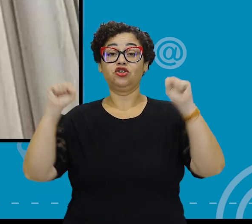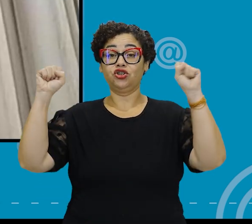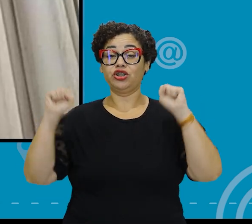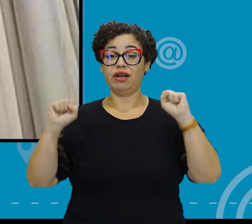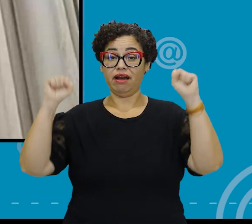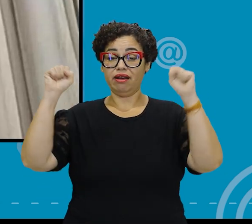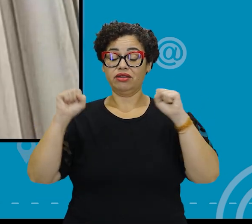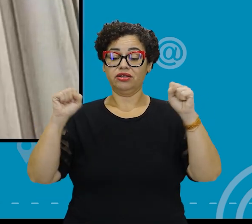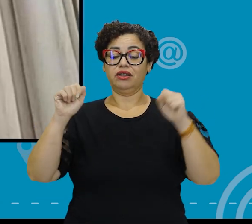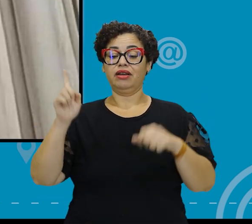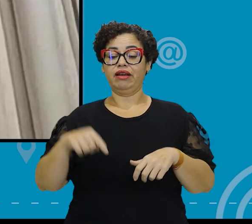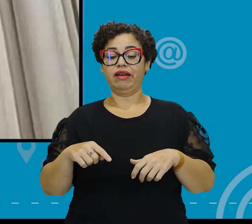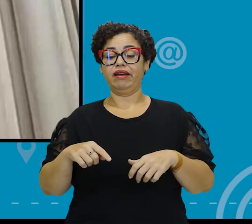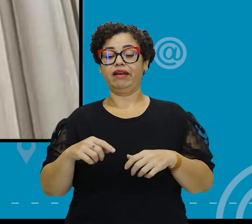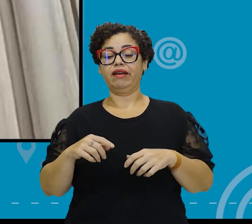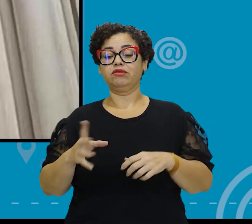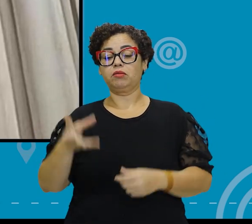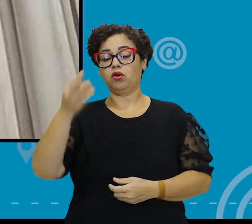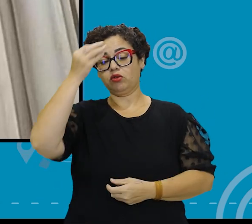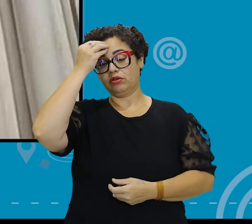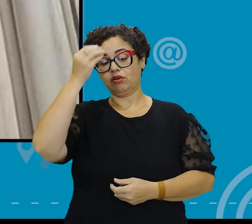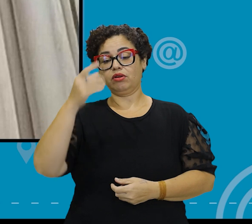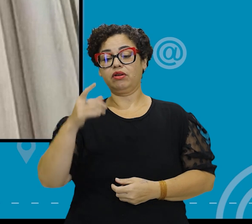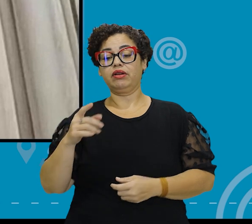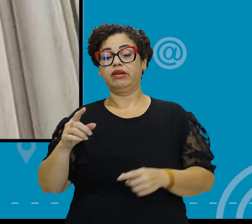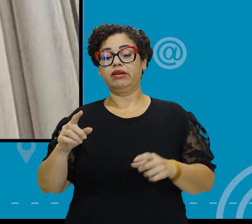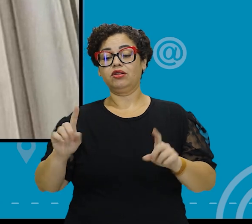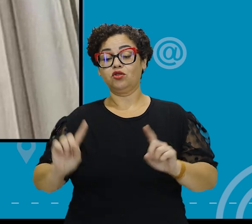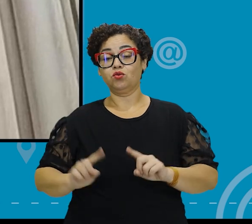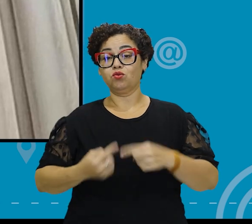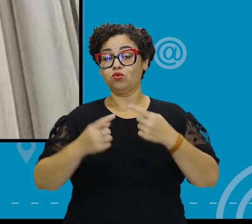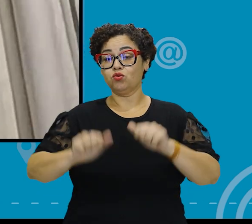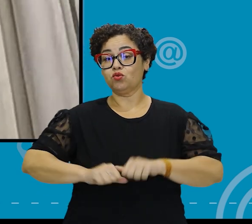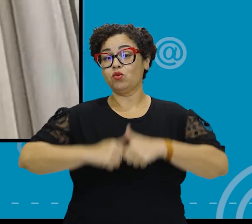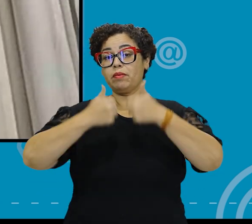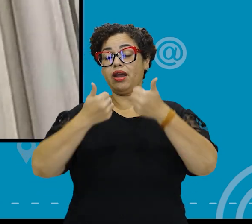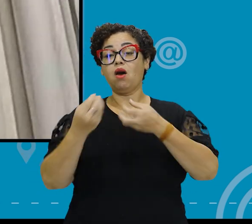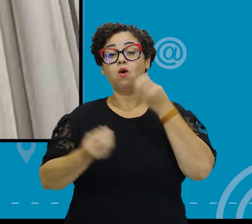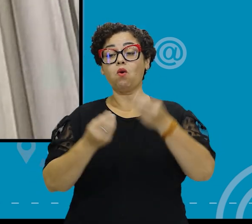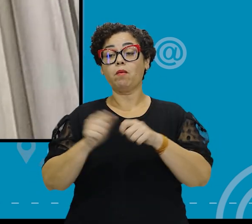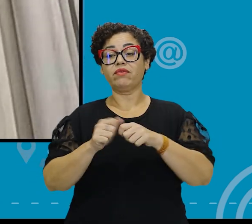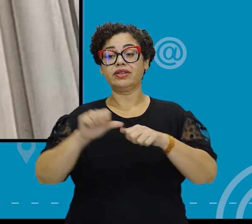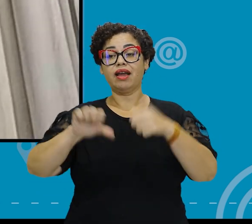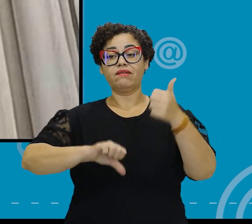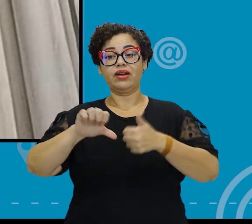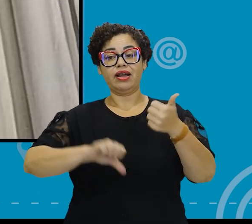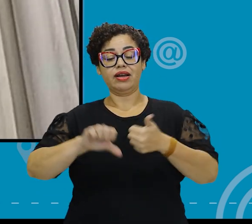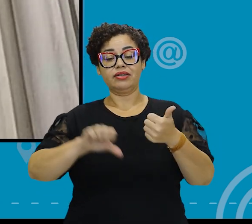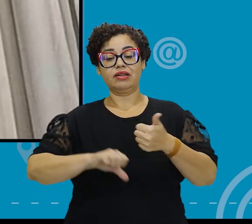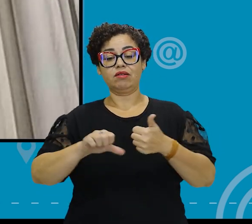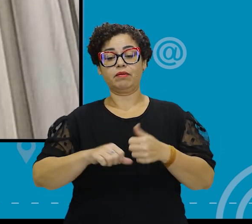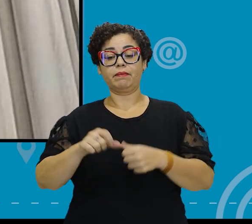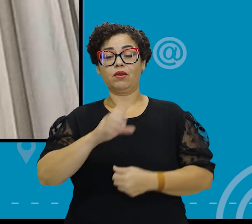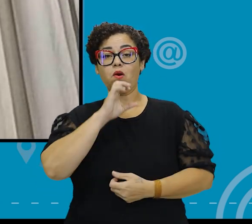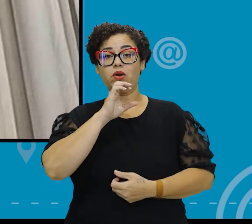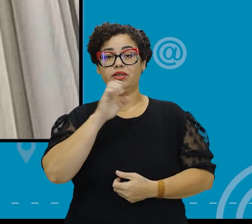ginástica, com base na concepção crítico-superadora, é como avaliar, né? Porque esses